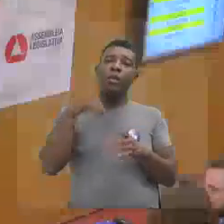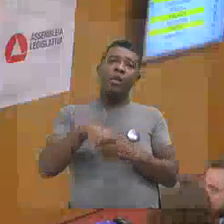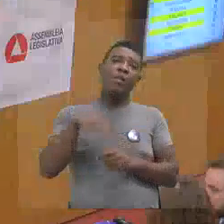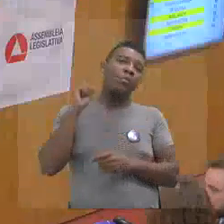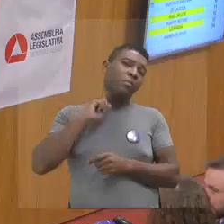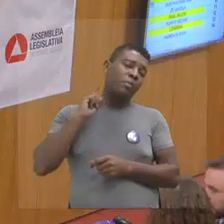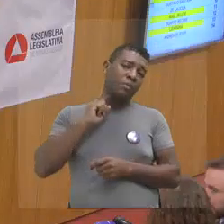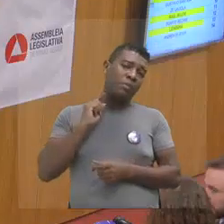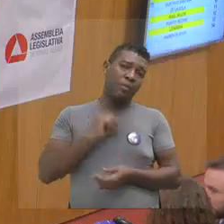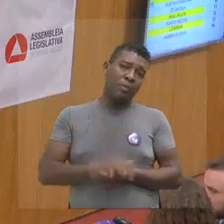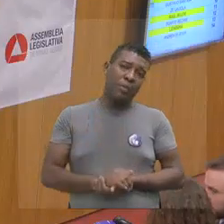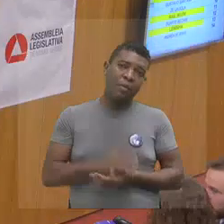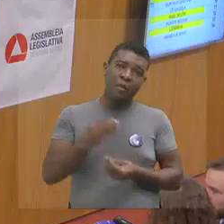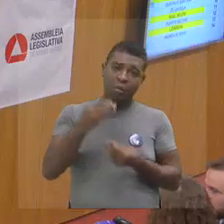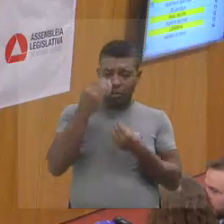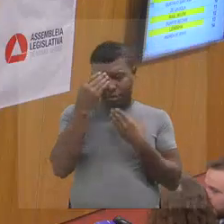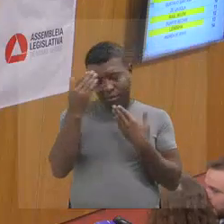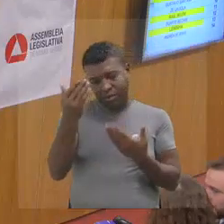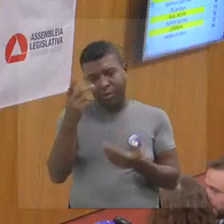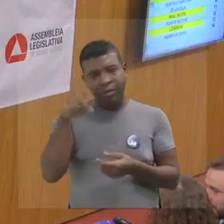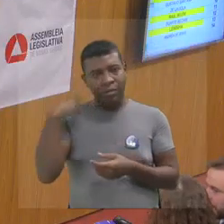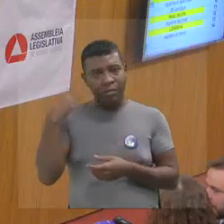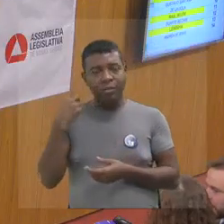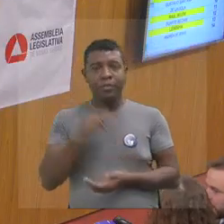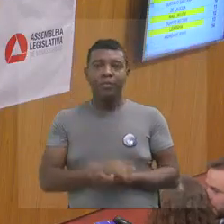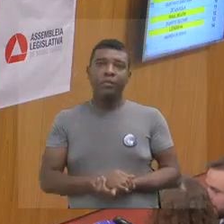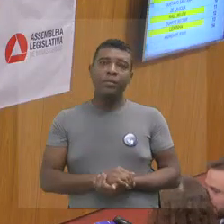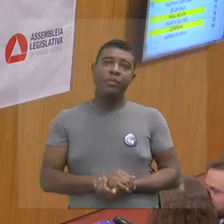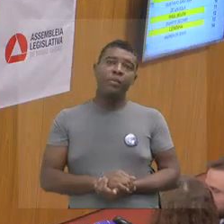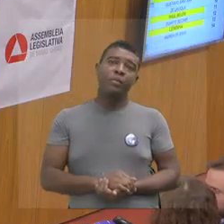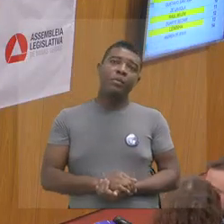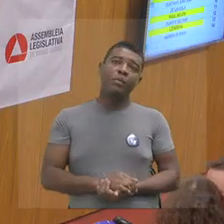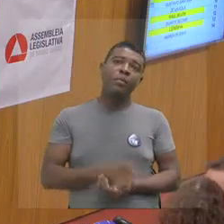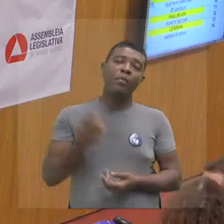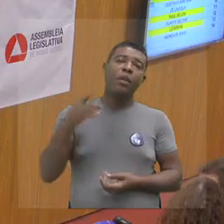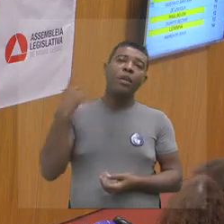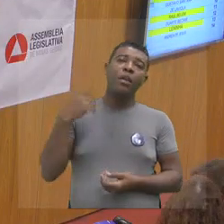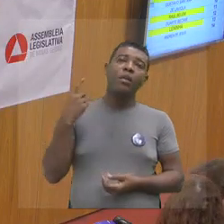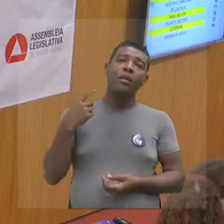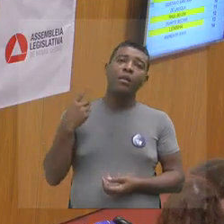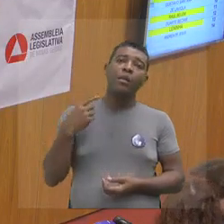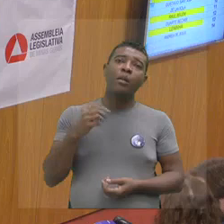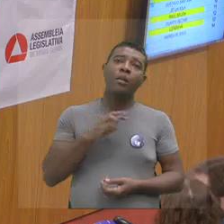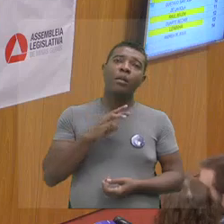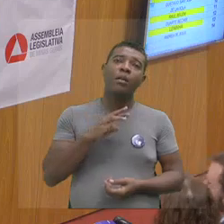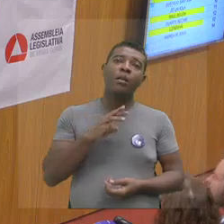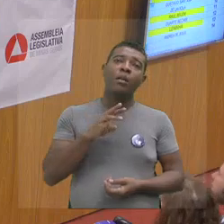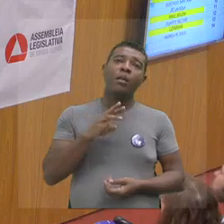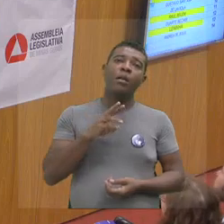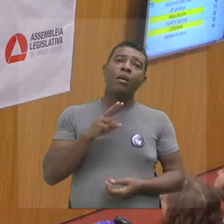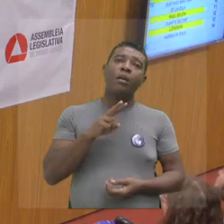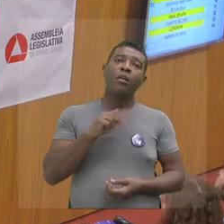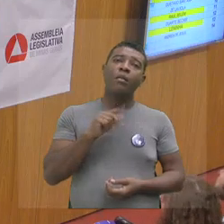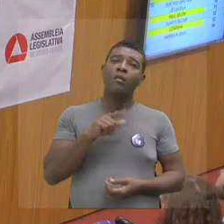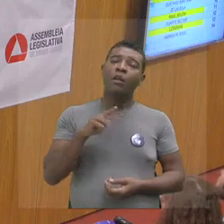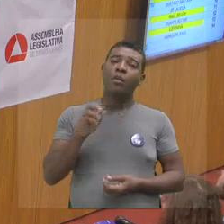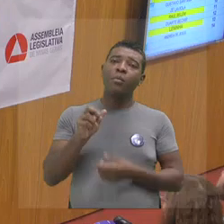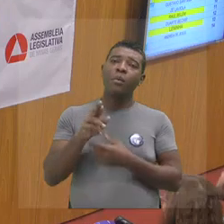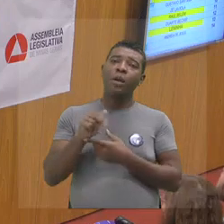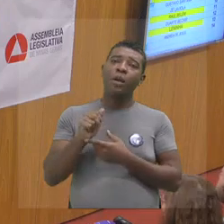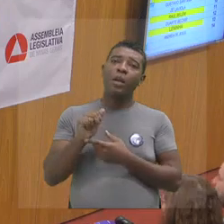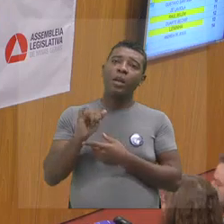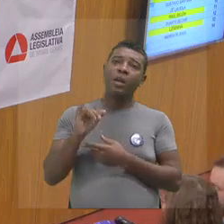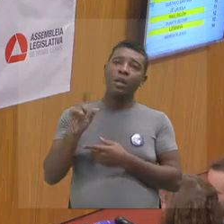Obrigado Marília por suas considerações Deputado raulência Muito obrigado secretária agradeço